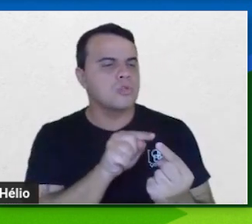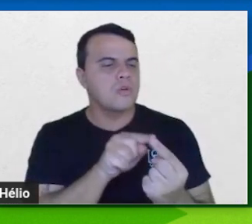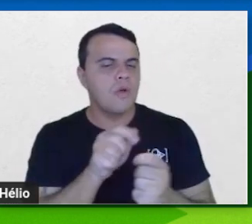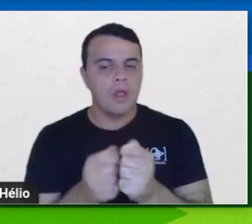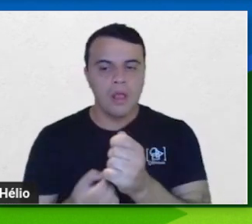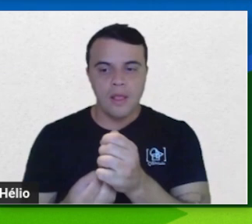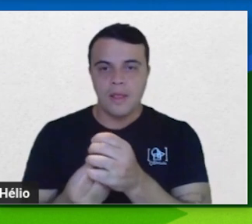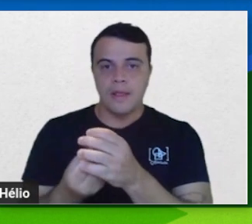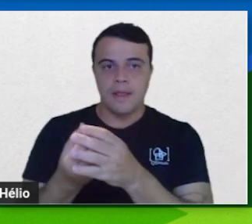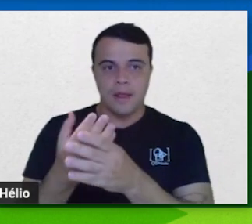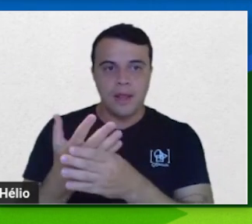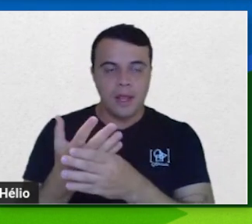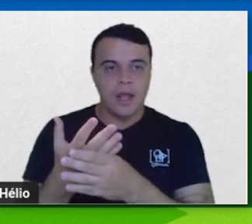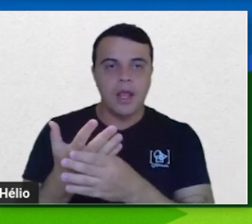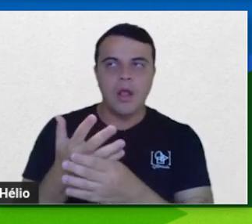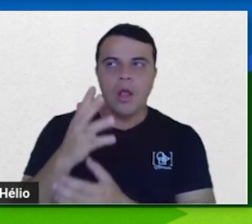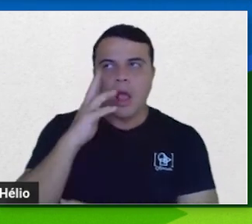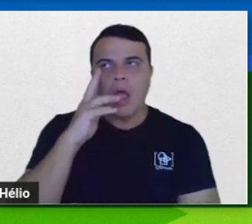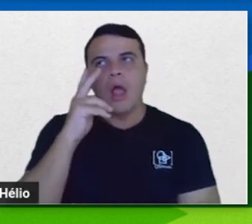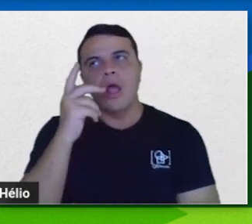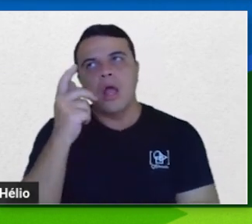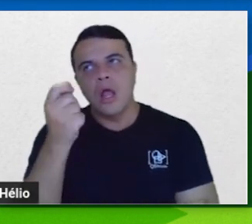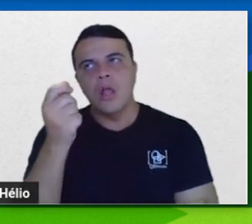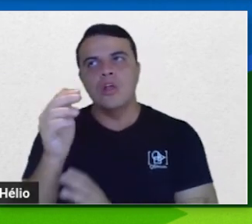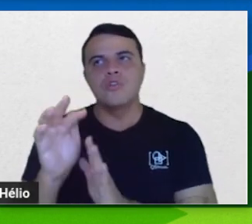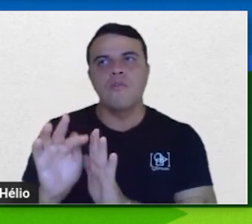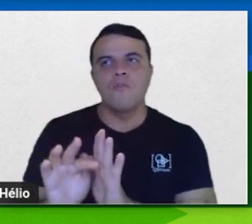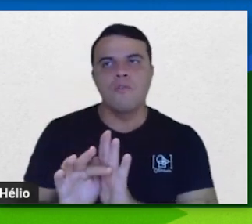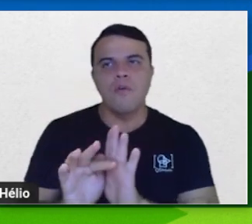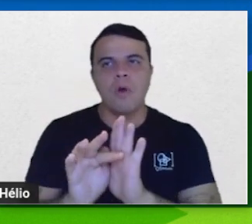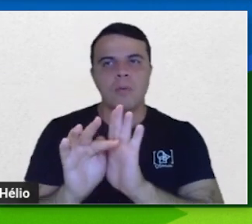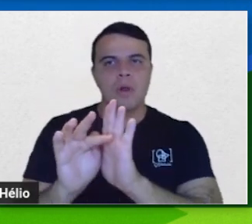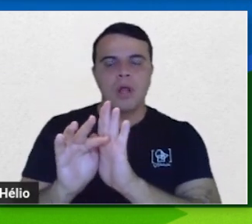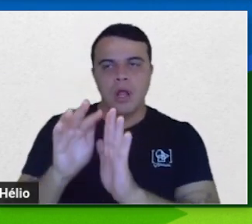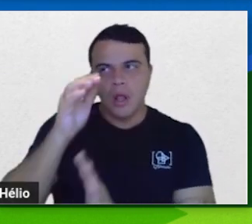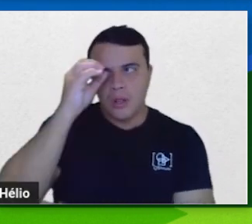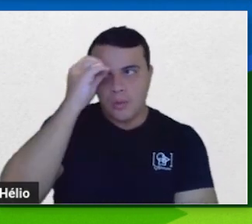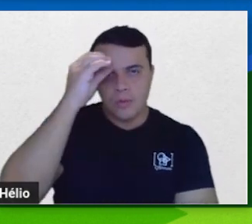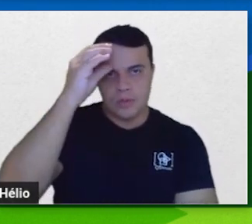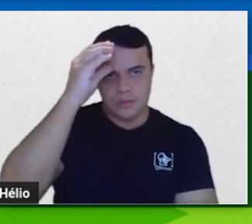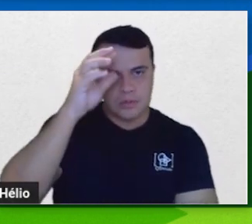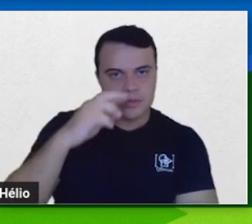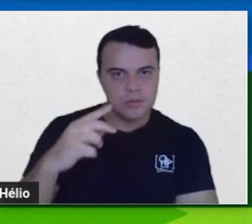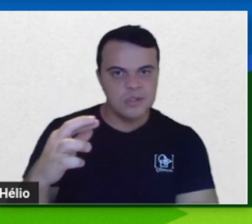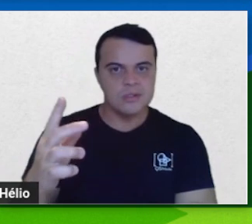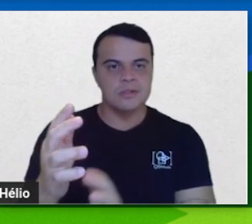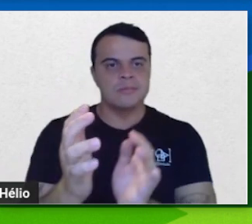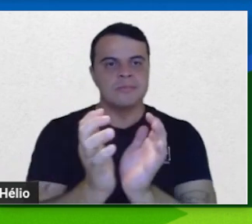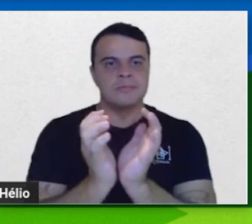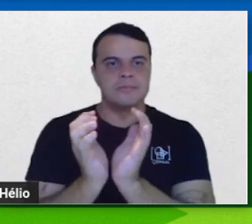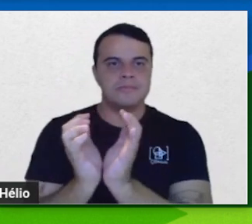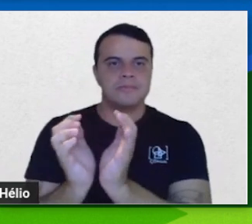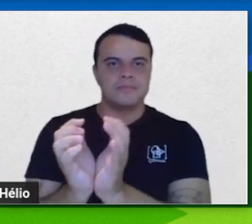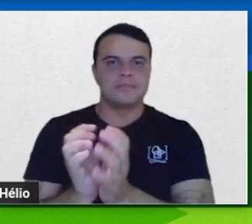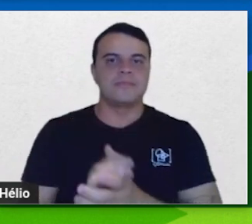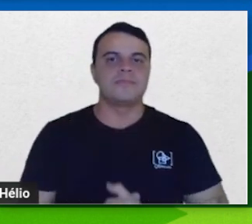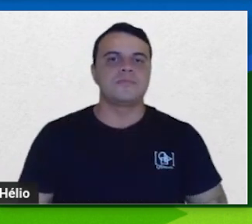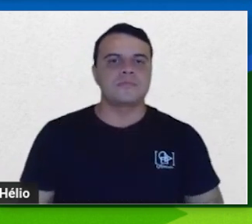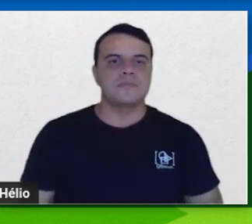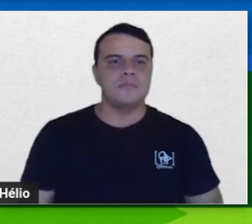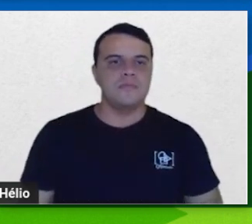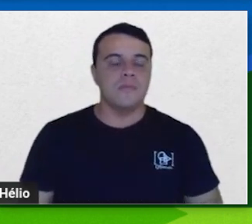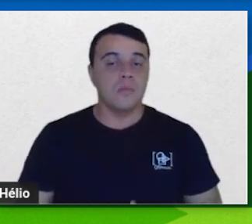elaborar hipóteses, fórmulas no conhecimento em diversas áreas.